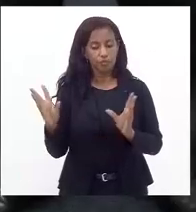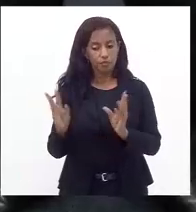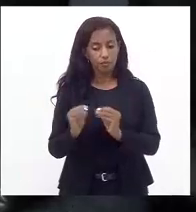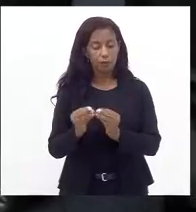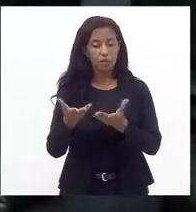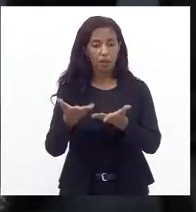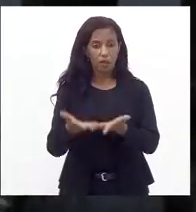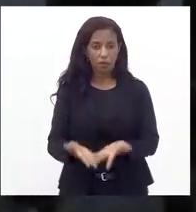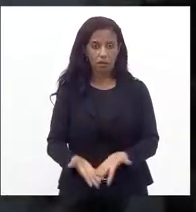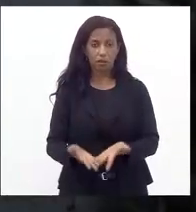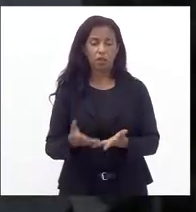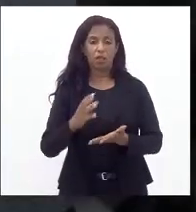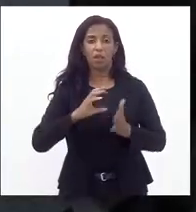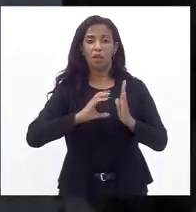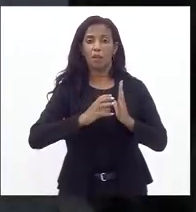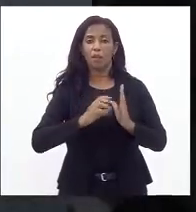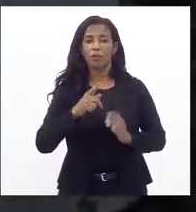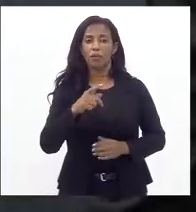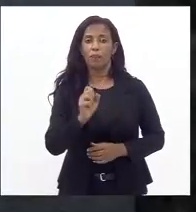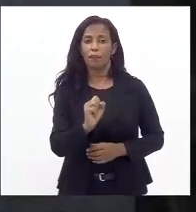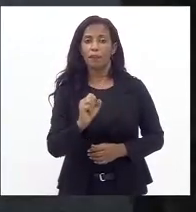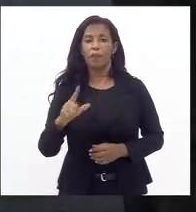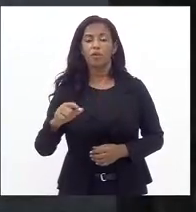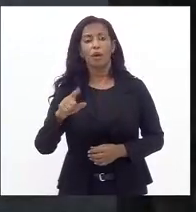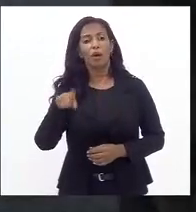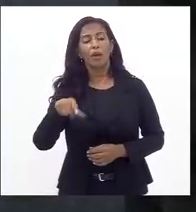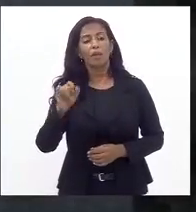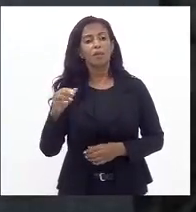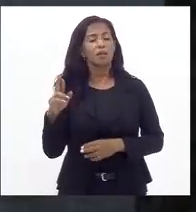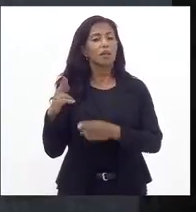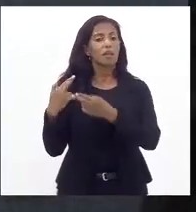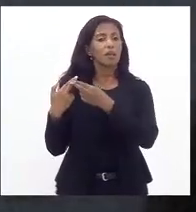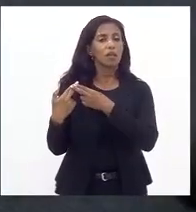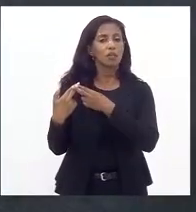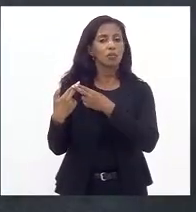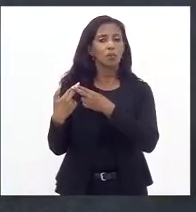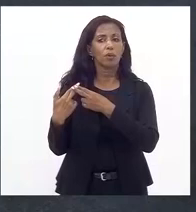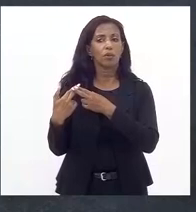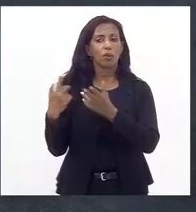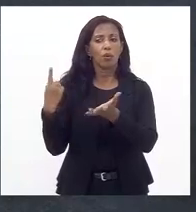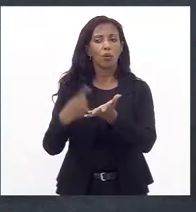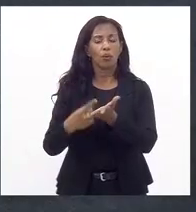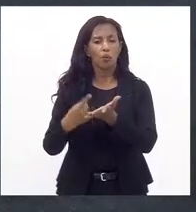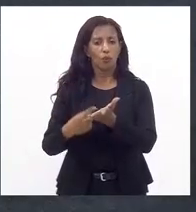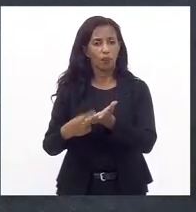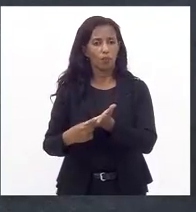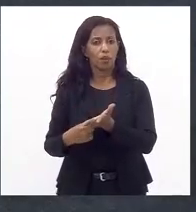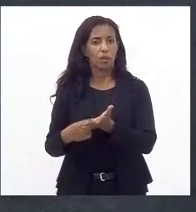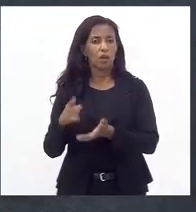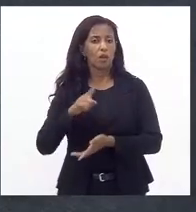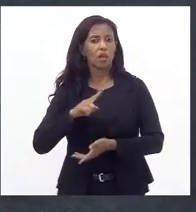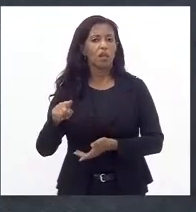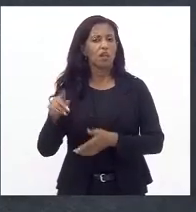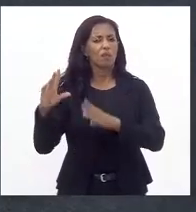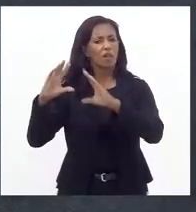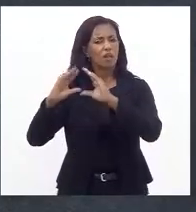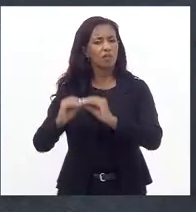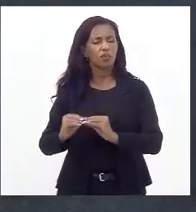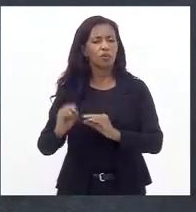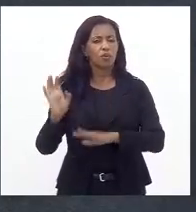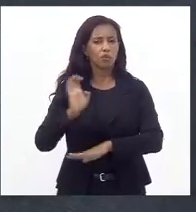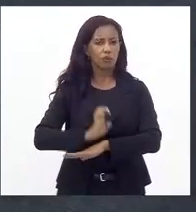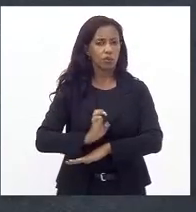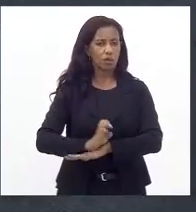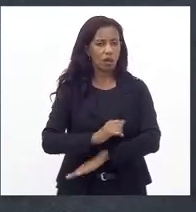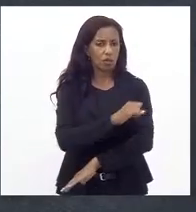deixar aqui que a bancada do PSOL S responsável compre acordos e não vai rebaixar o